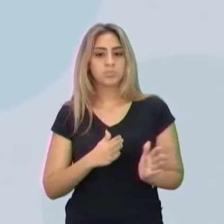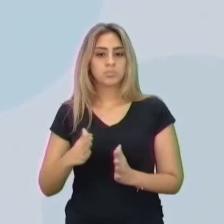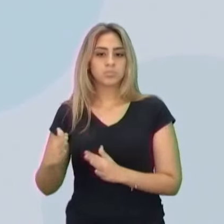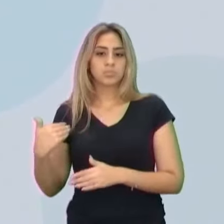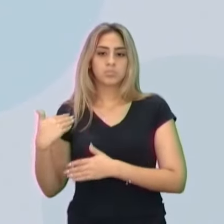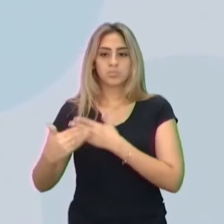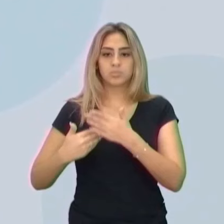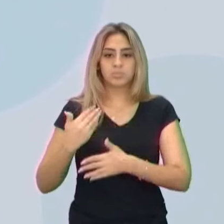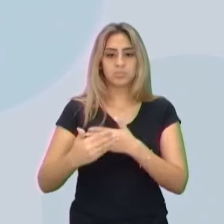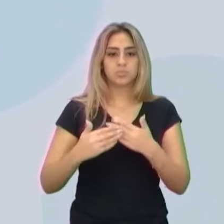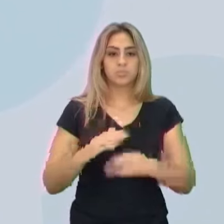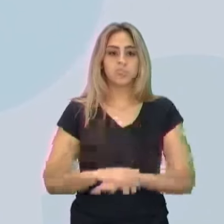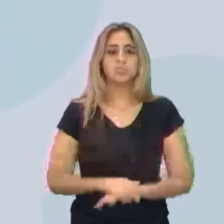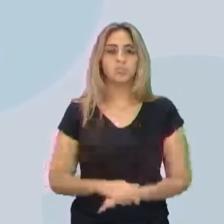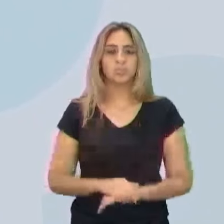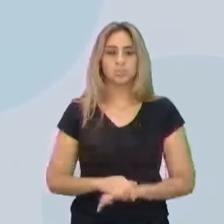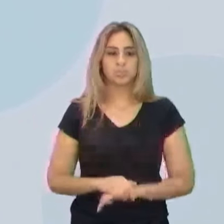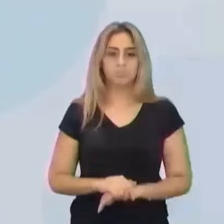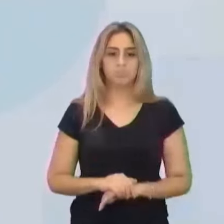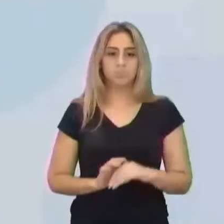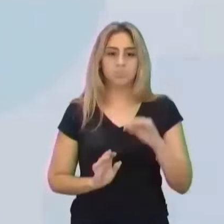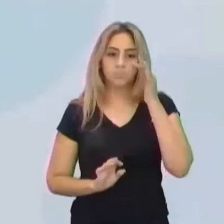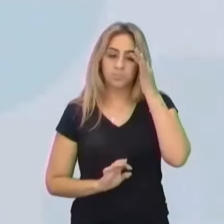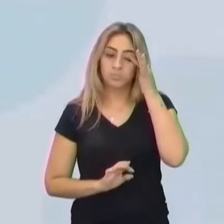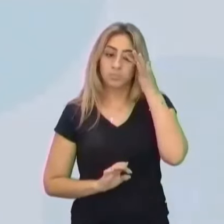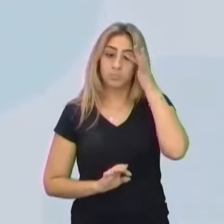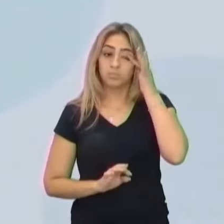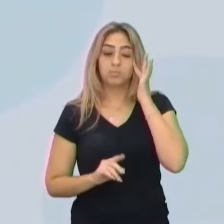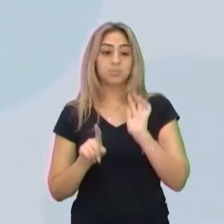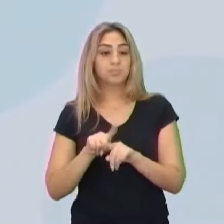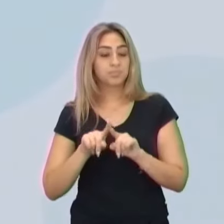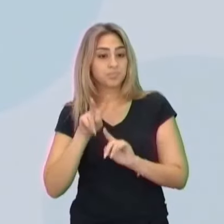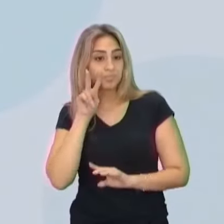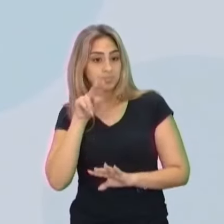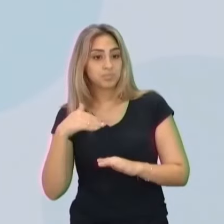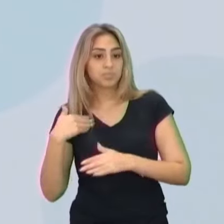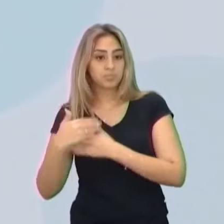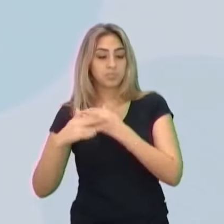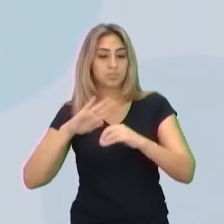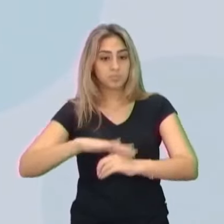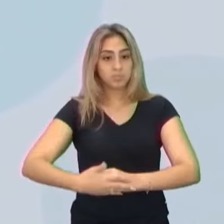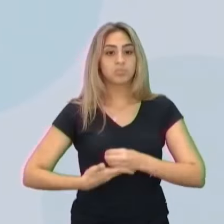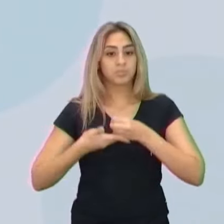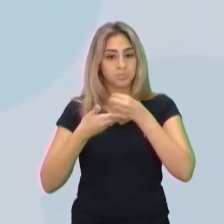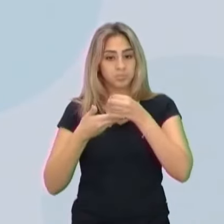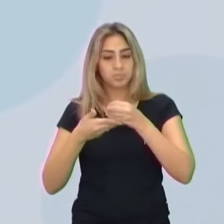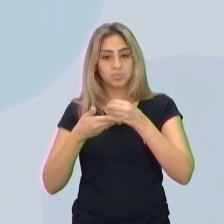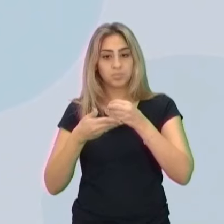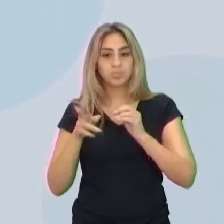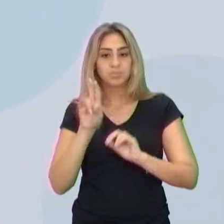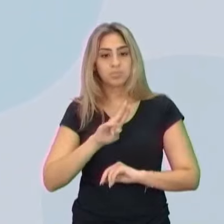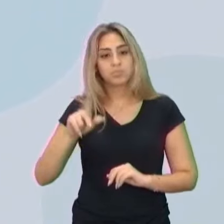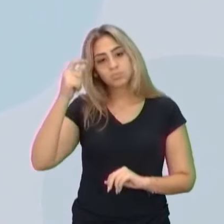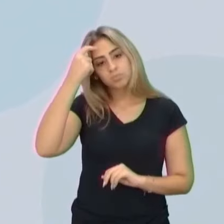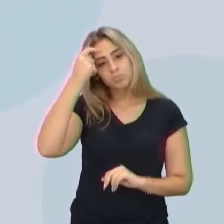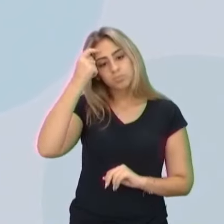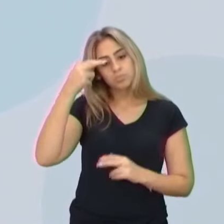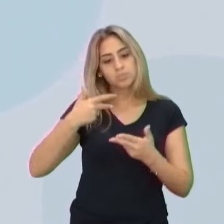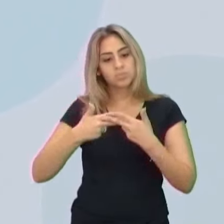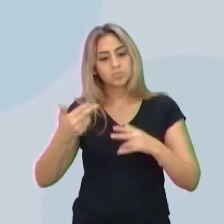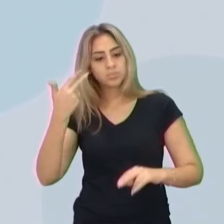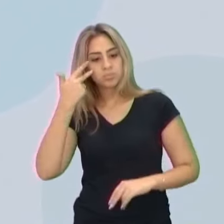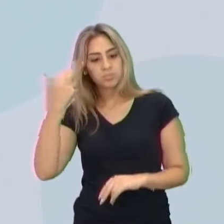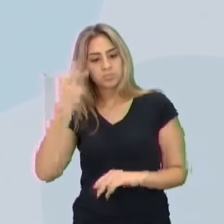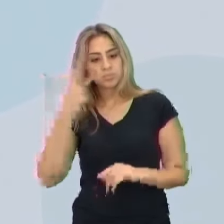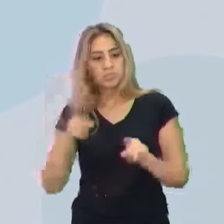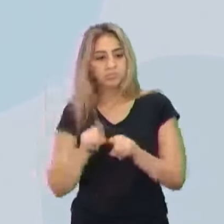processos produtivos que priorizem o desenvolvimento sustentável, o uso consciente dos recursos